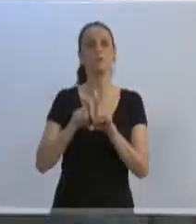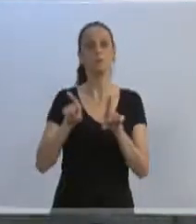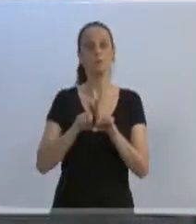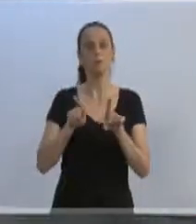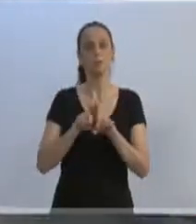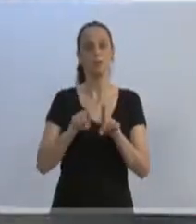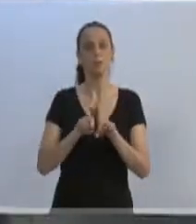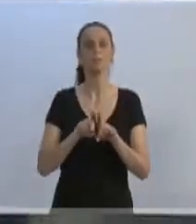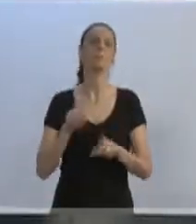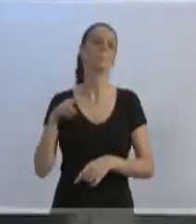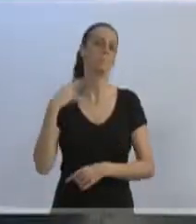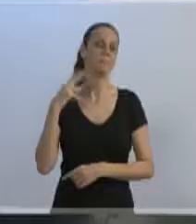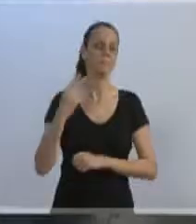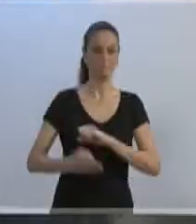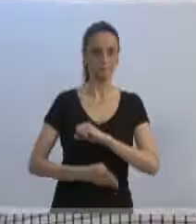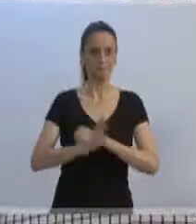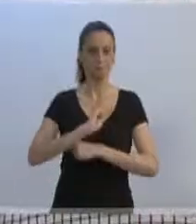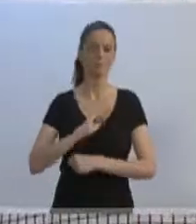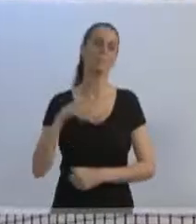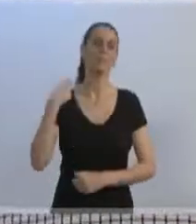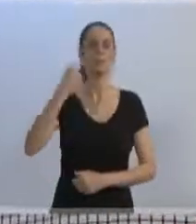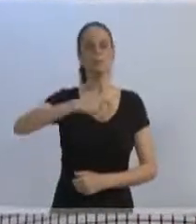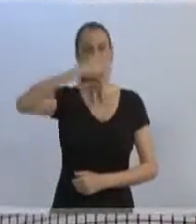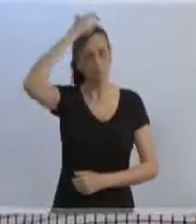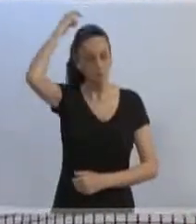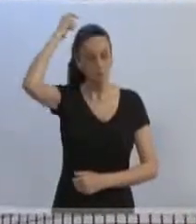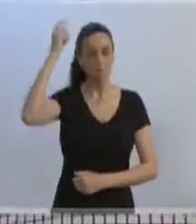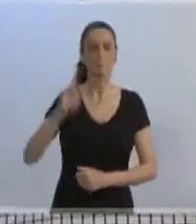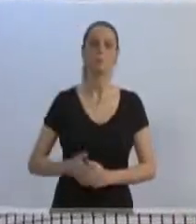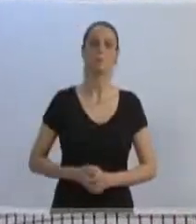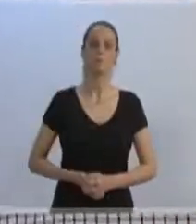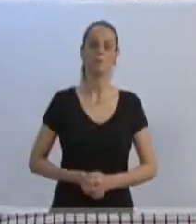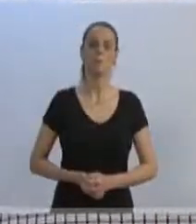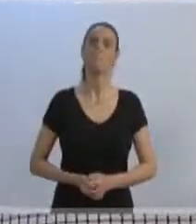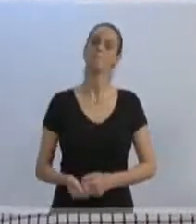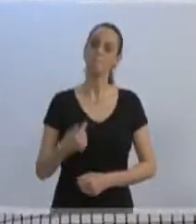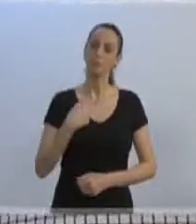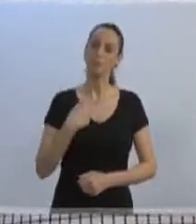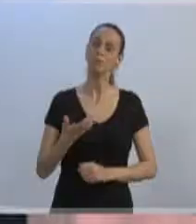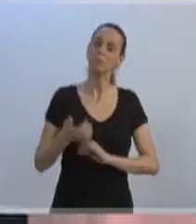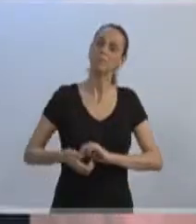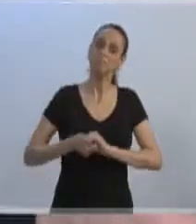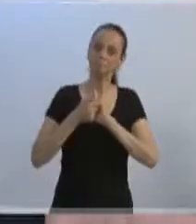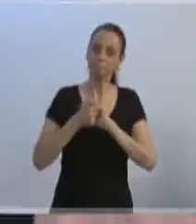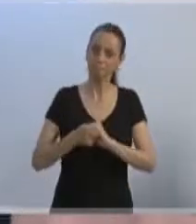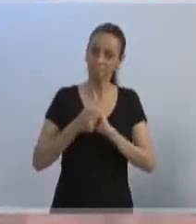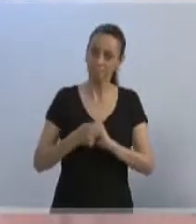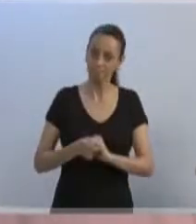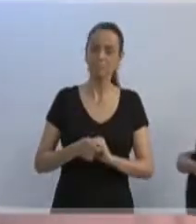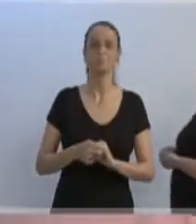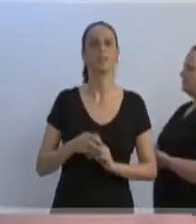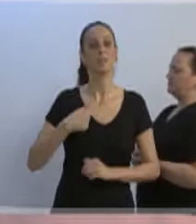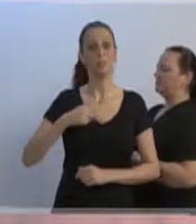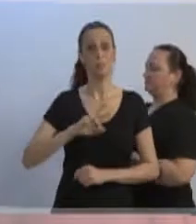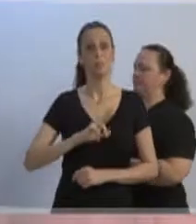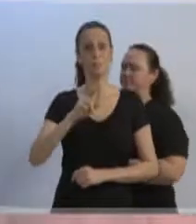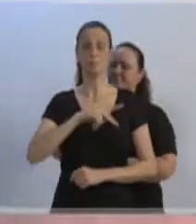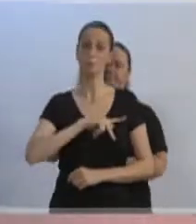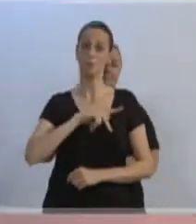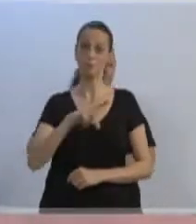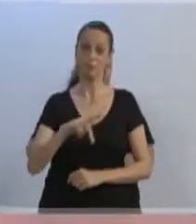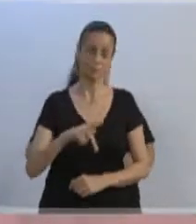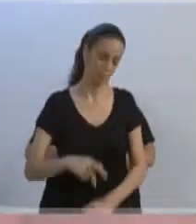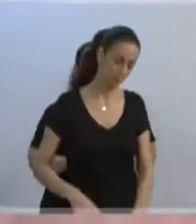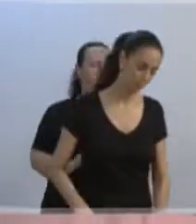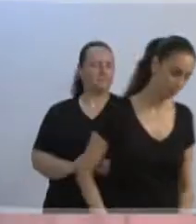zeca bombeiro vereador adriano pereira e eu gostaria de parabenizar em nome do presidente o senhor